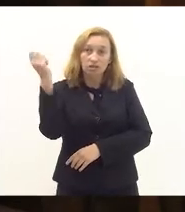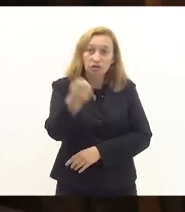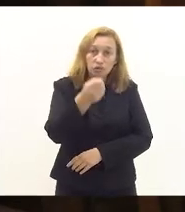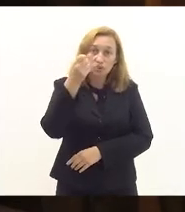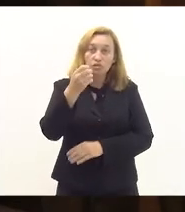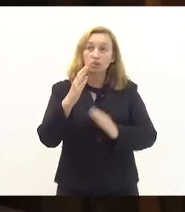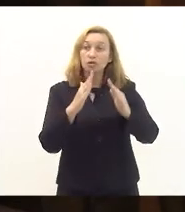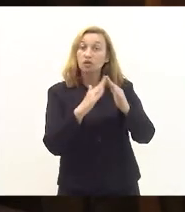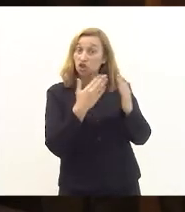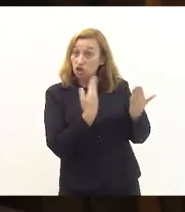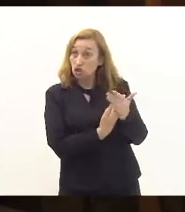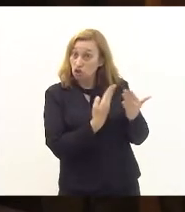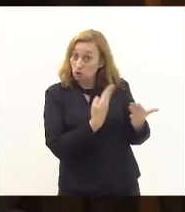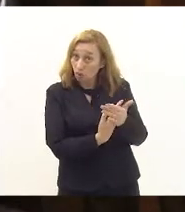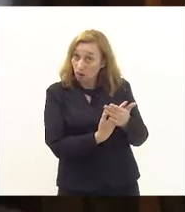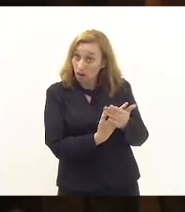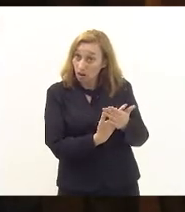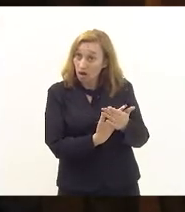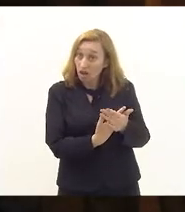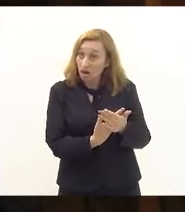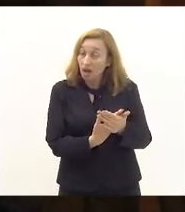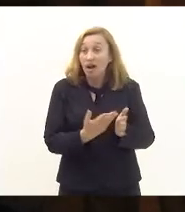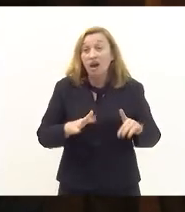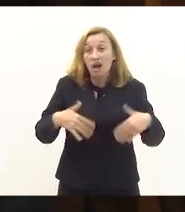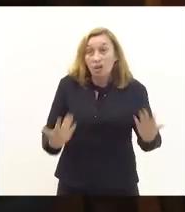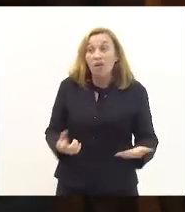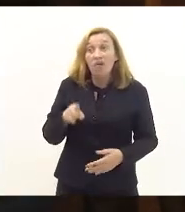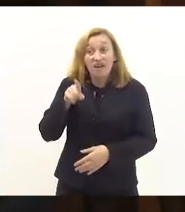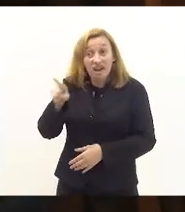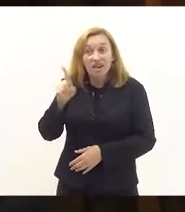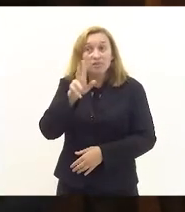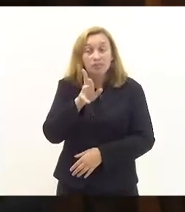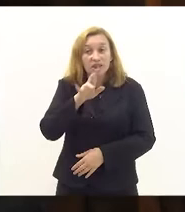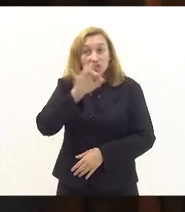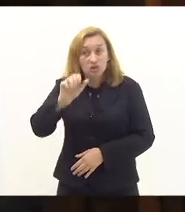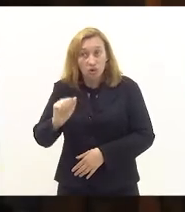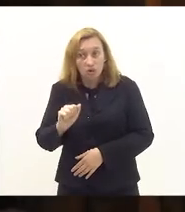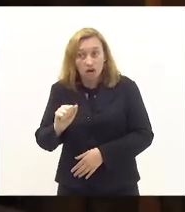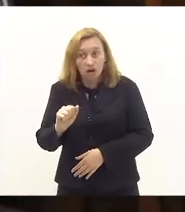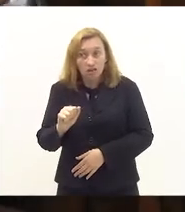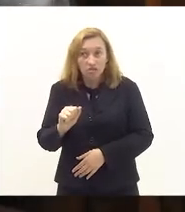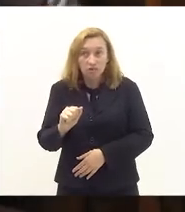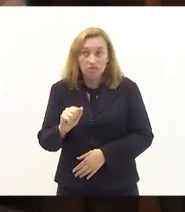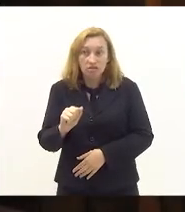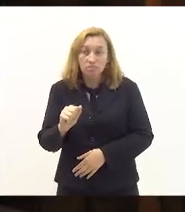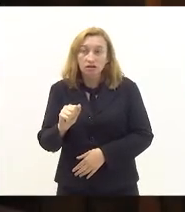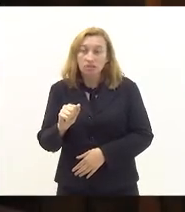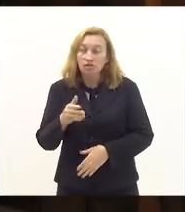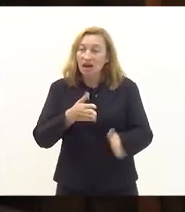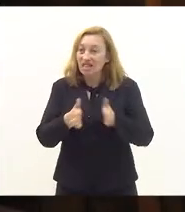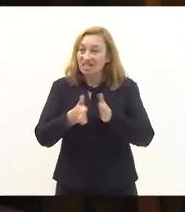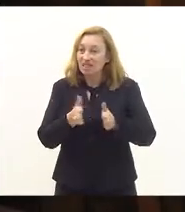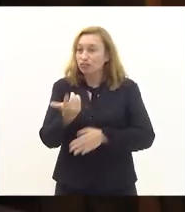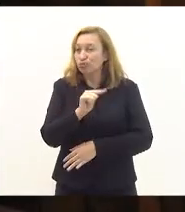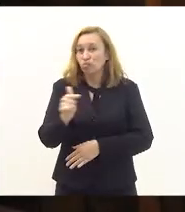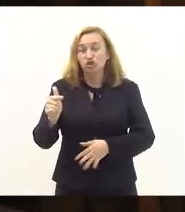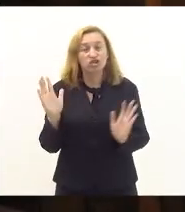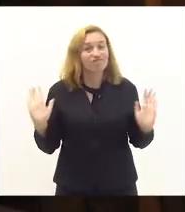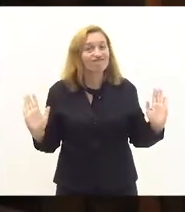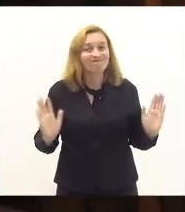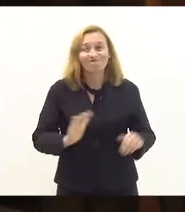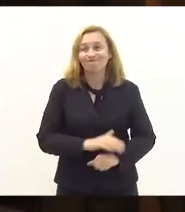escola a qual ele, Brizola, não tinha acesso.